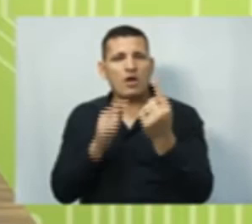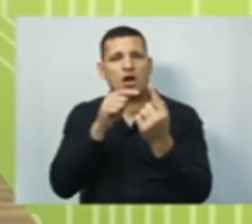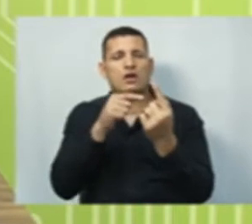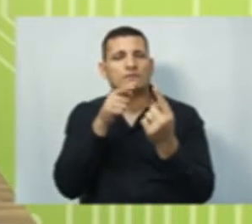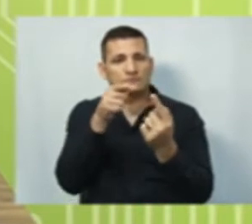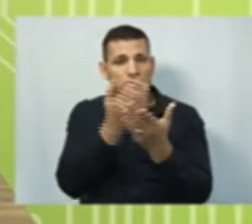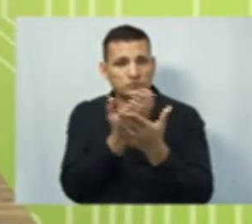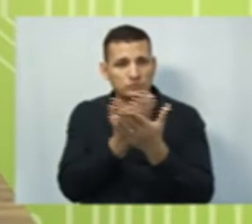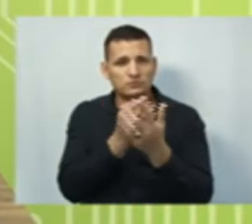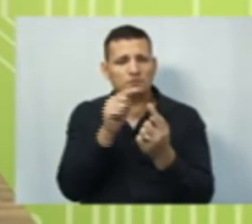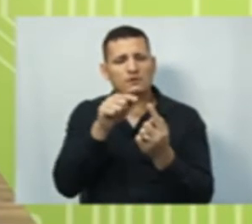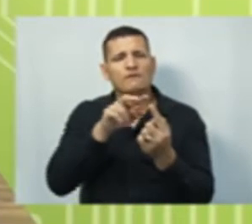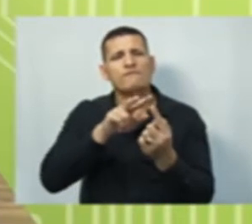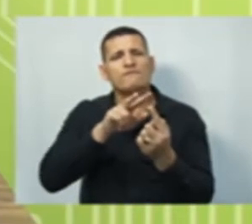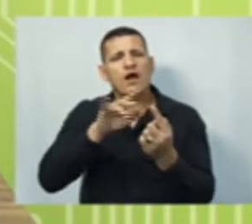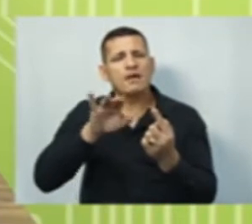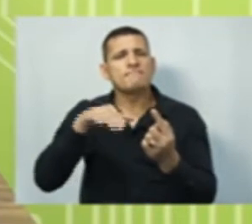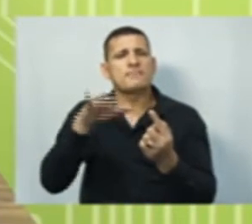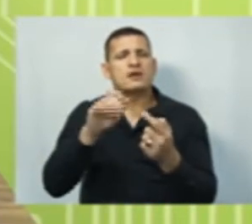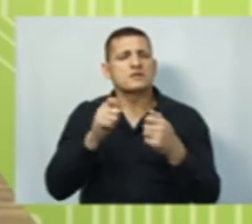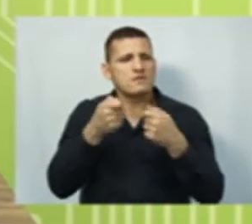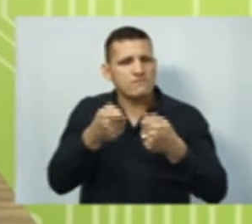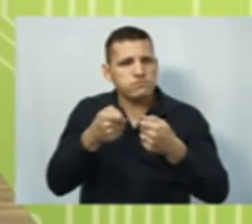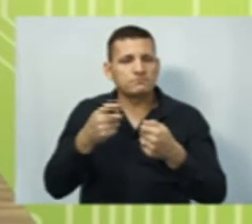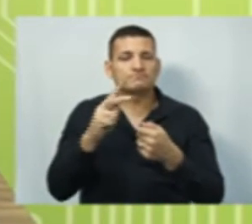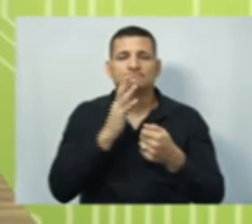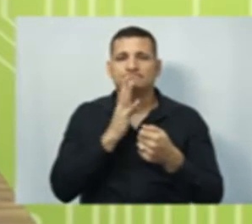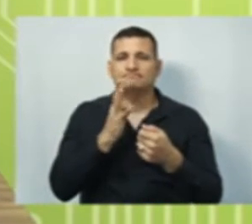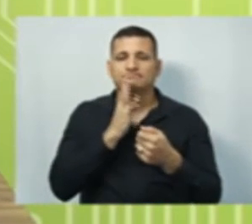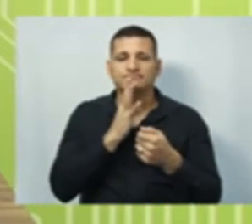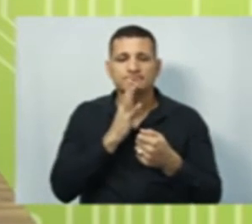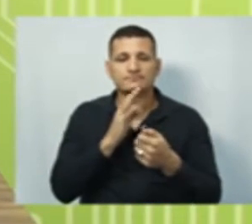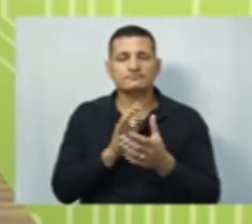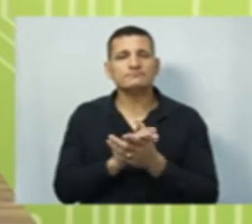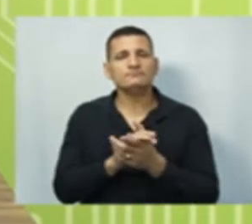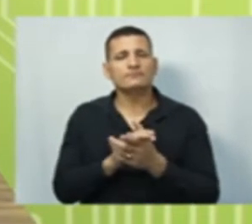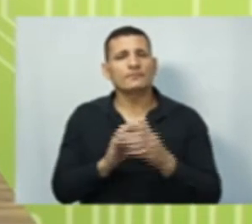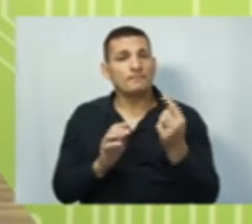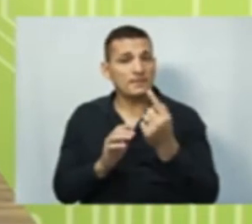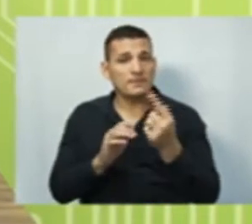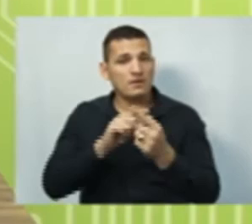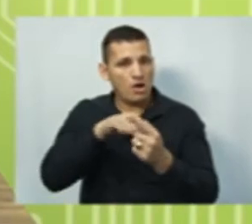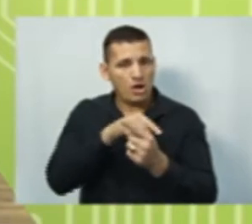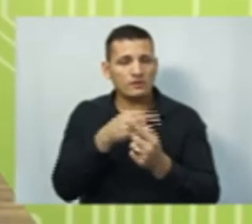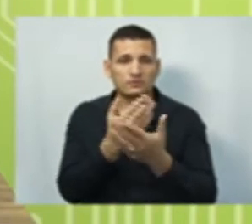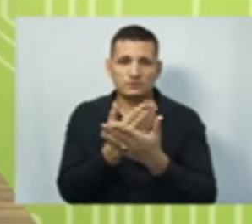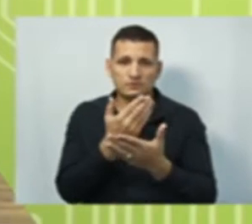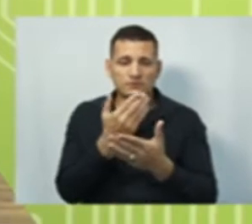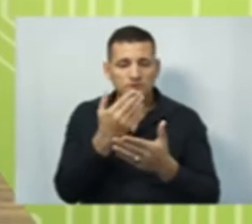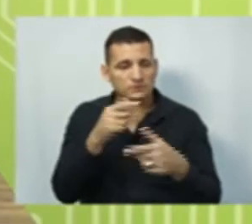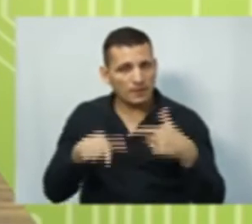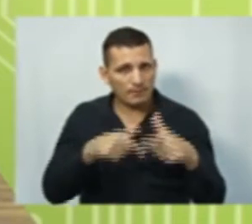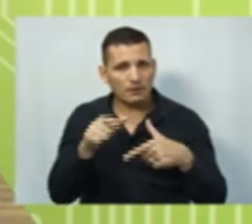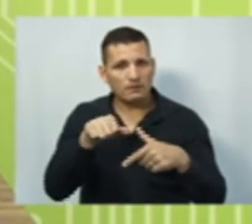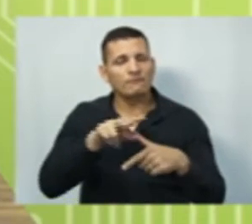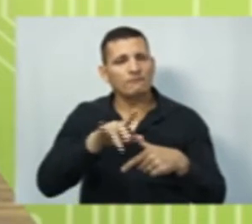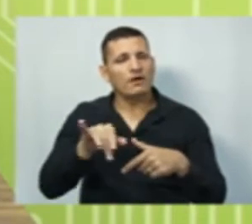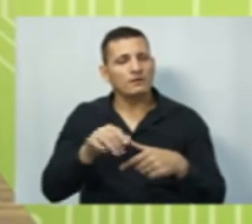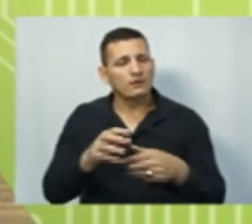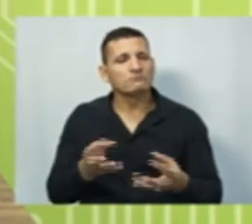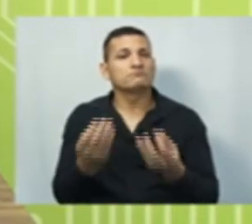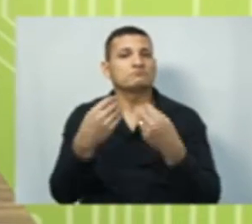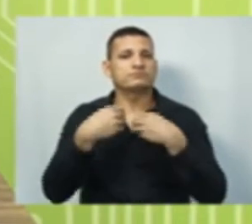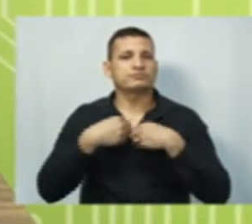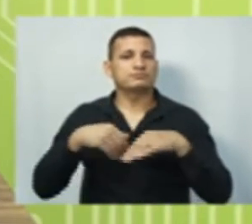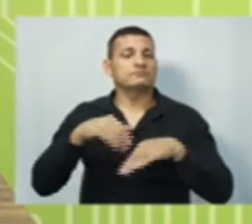dar mais reforço para todo o seu conhecimento. O primeiro momento de trabalho é aquele que vai dar mais retorno. E à medida que você vai